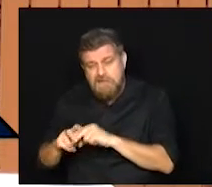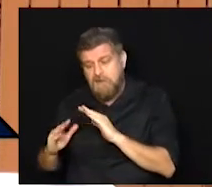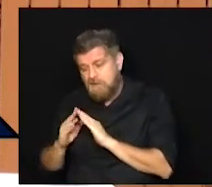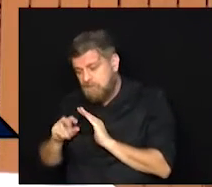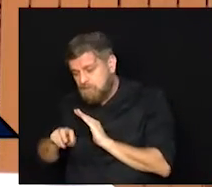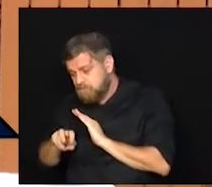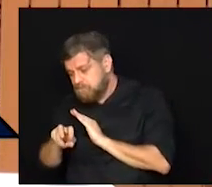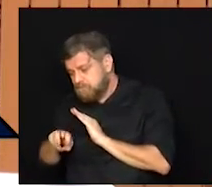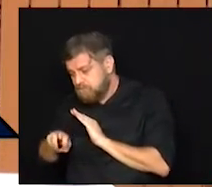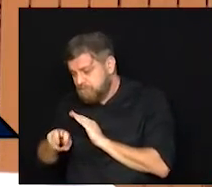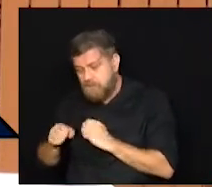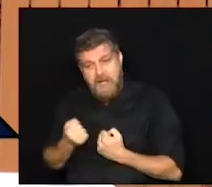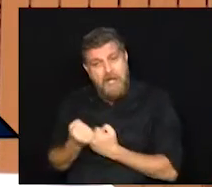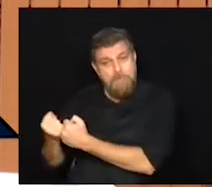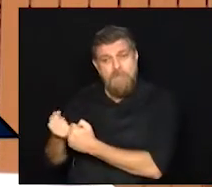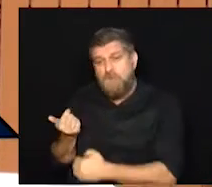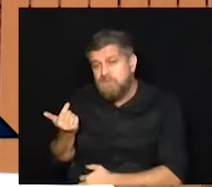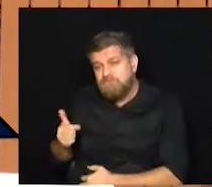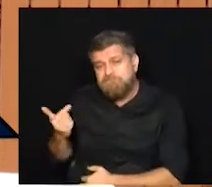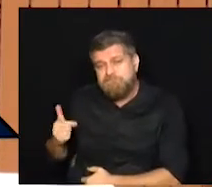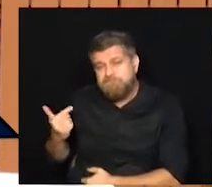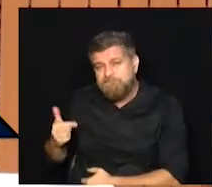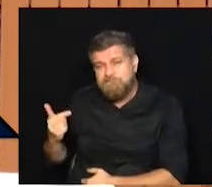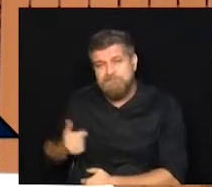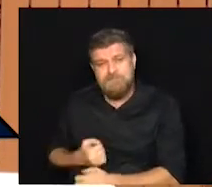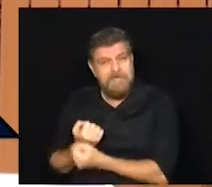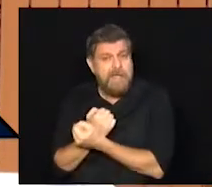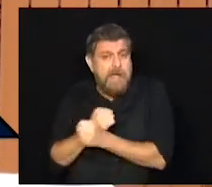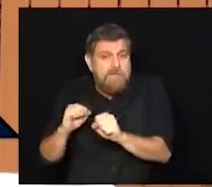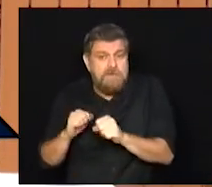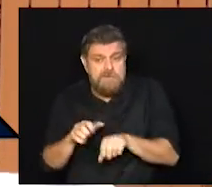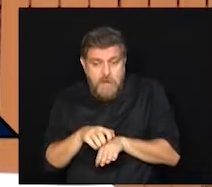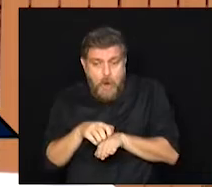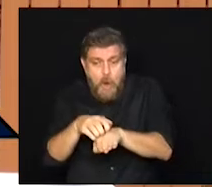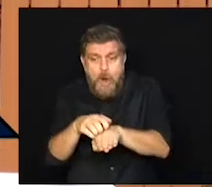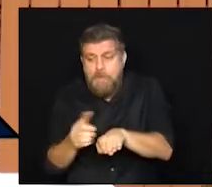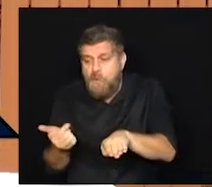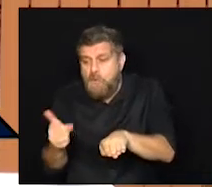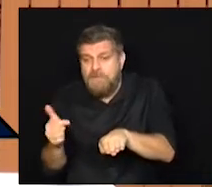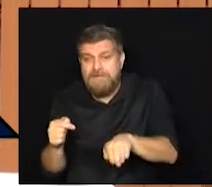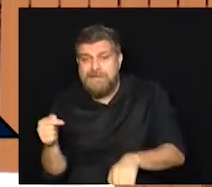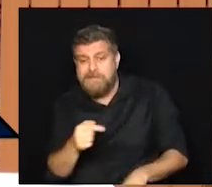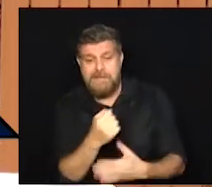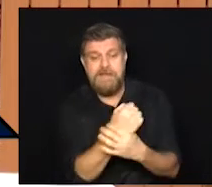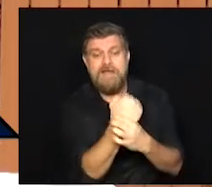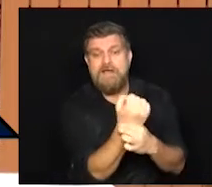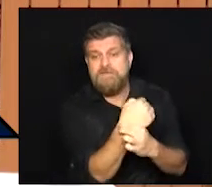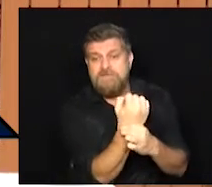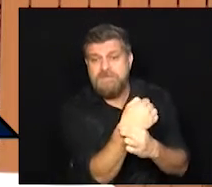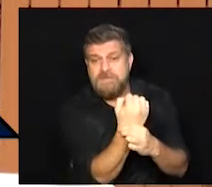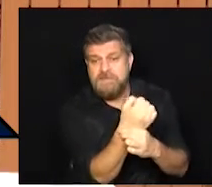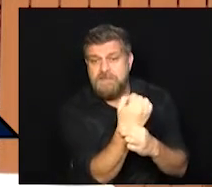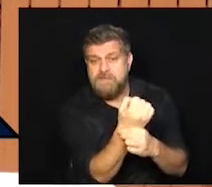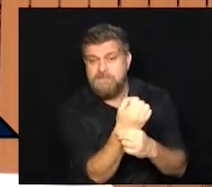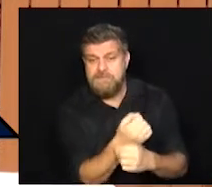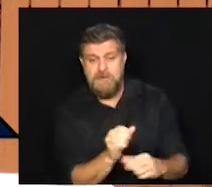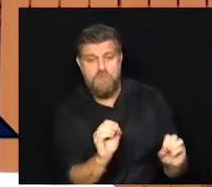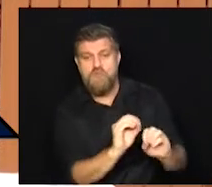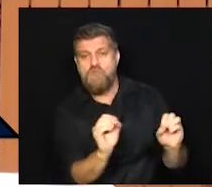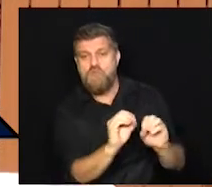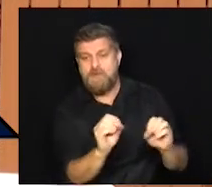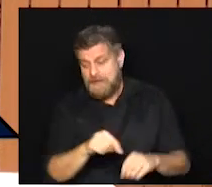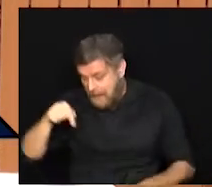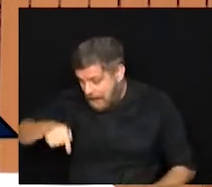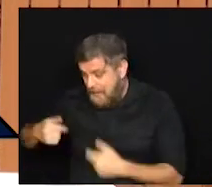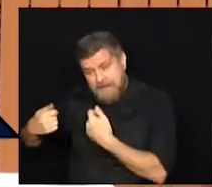não tem esse apoio e condições de transporte para fazer as fisioterapias e esses acompanhamentos que realmente hoje